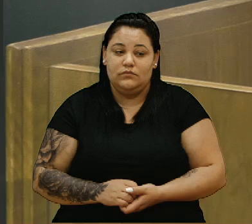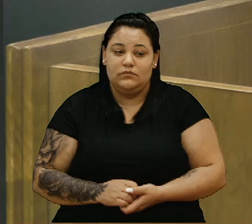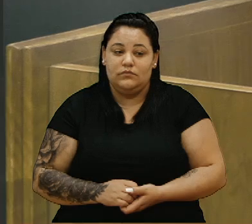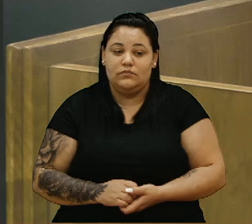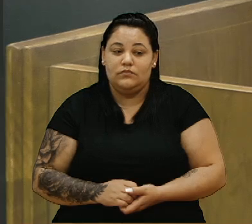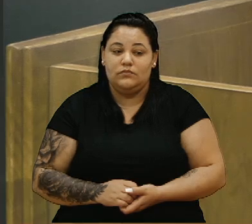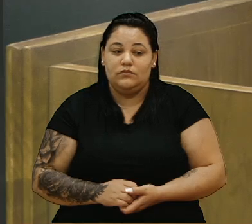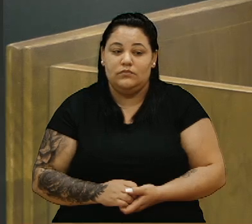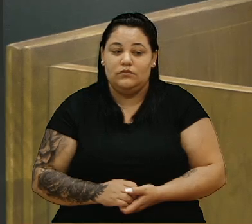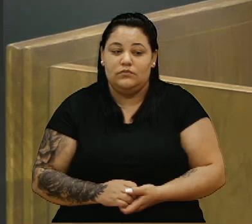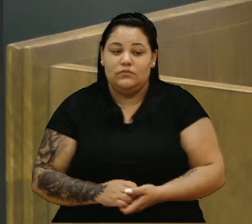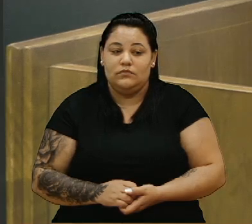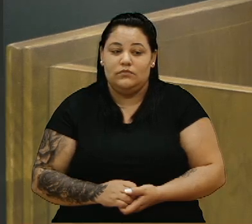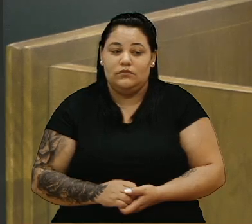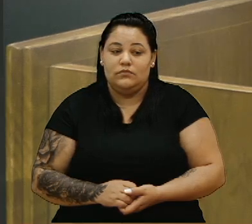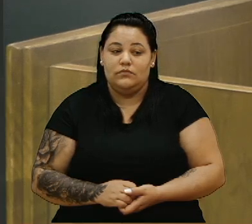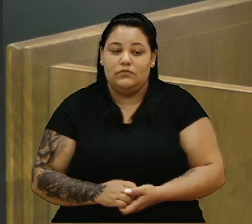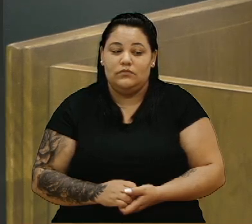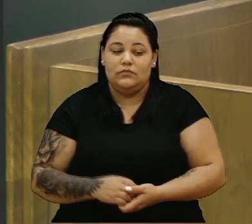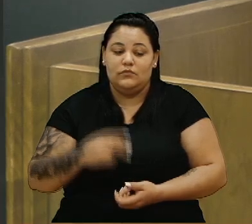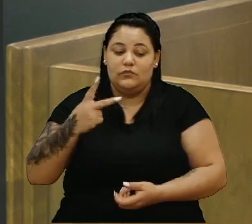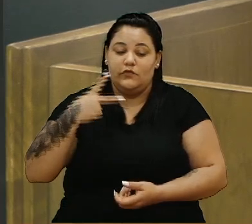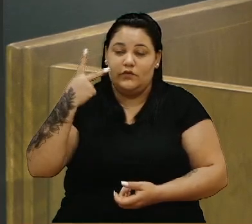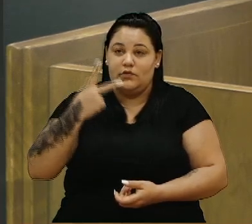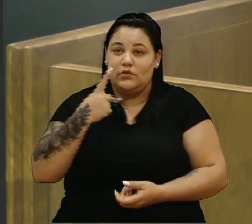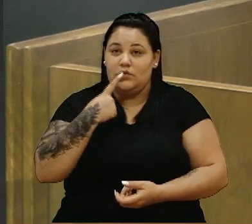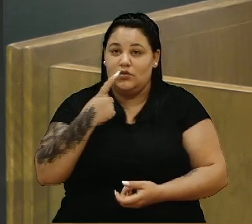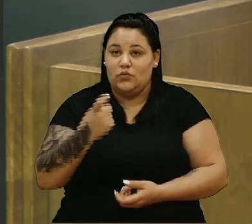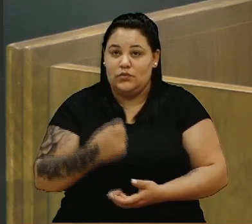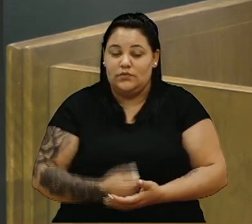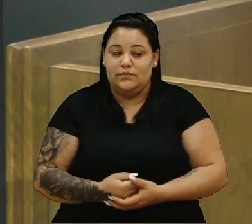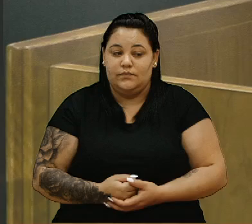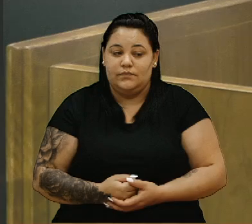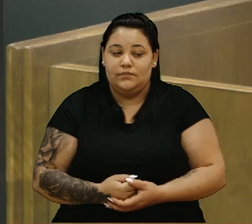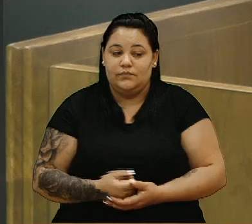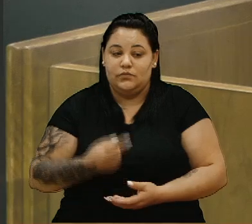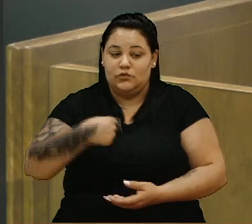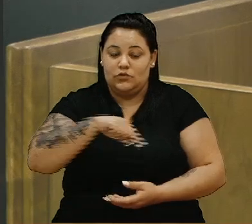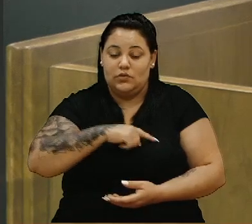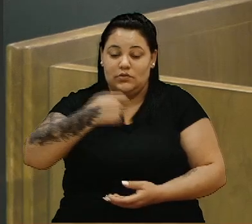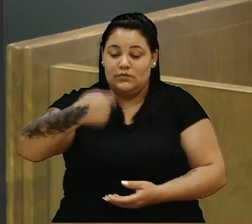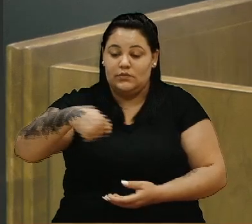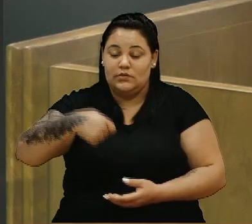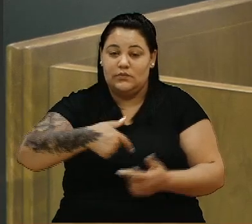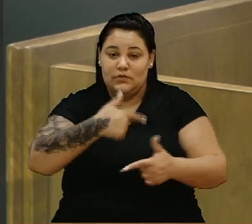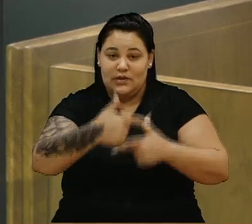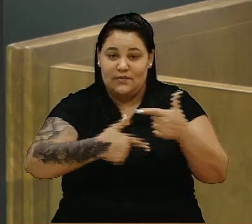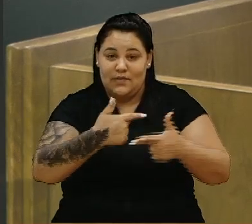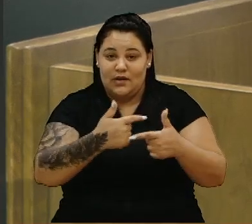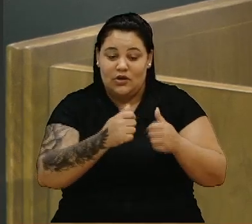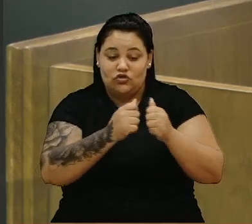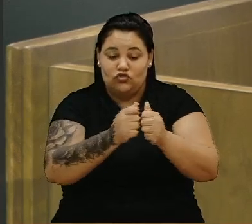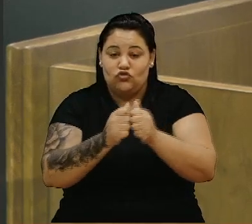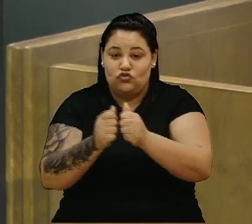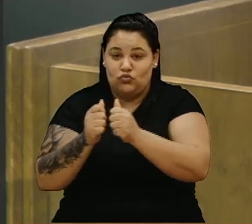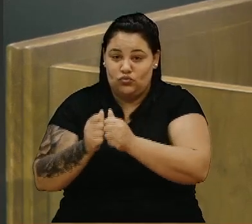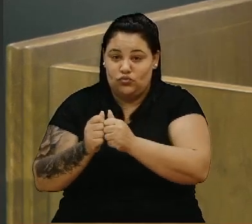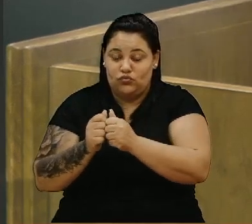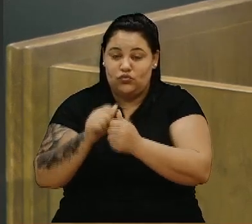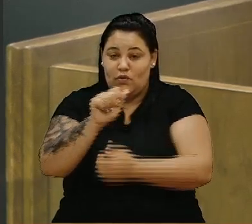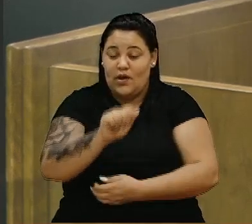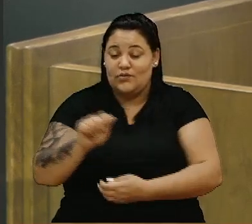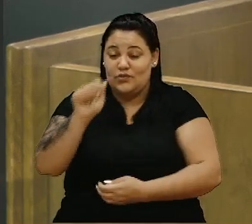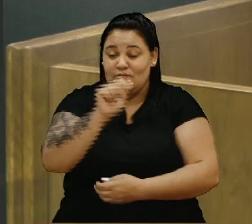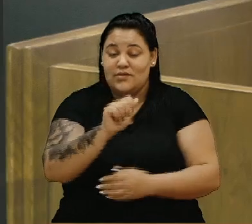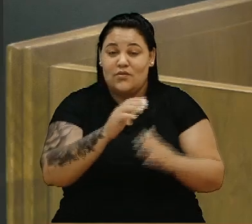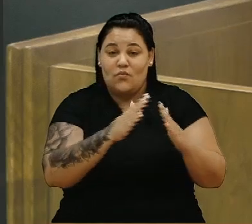dos Trabalhadores e Trabalhadoras, vereadora Rose Frigeri. Nós precisamos trabalhar em conjunto com as associações de moradores,